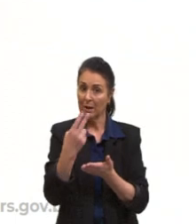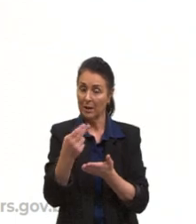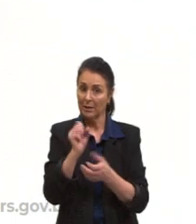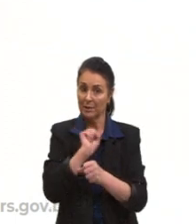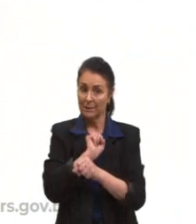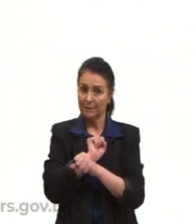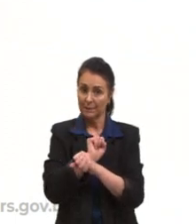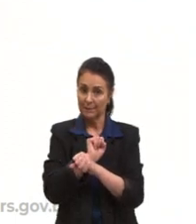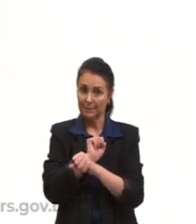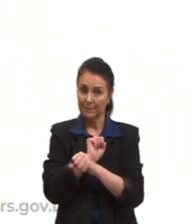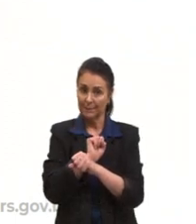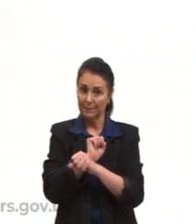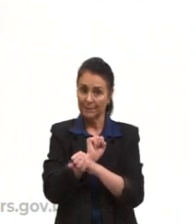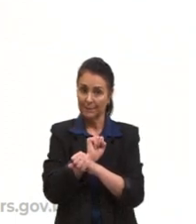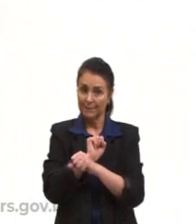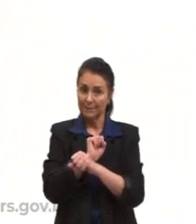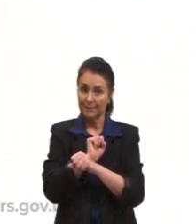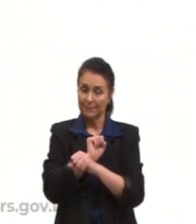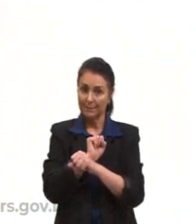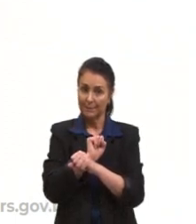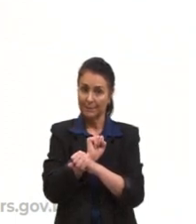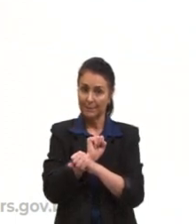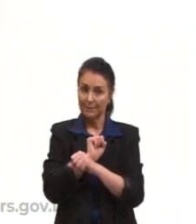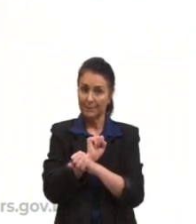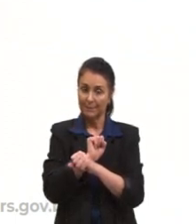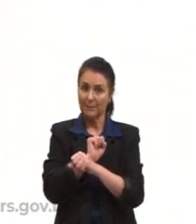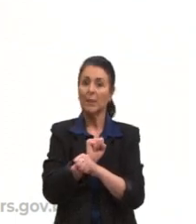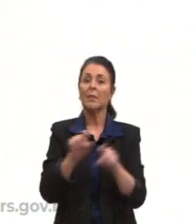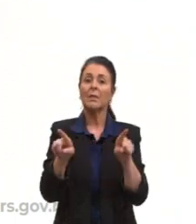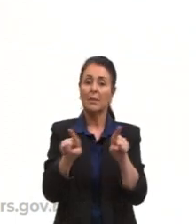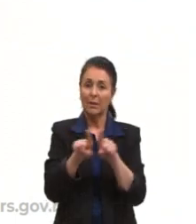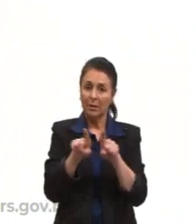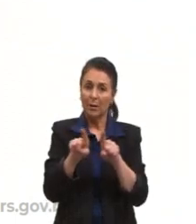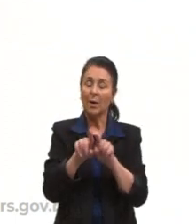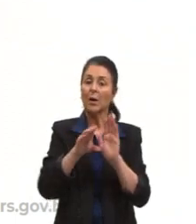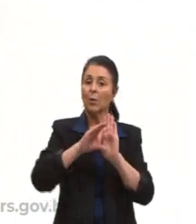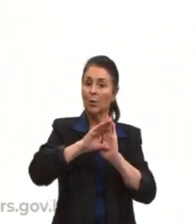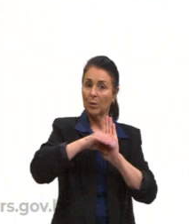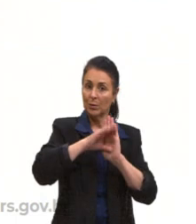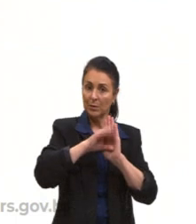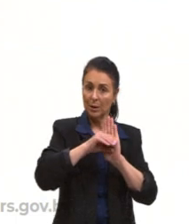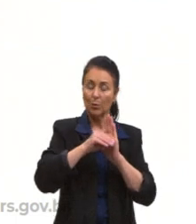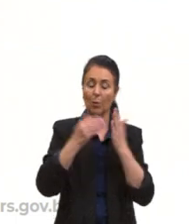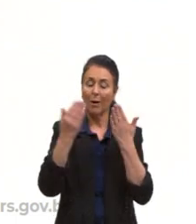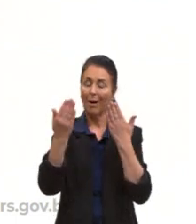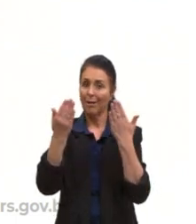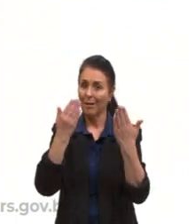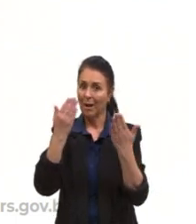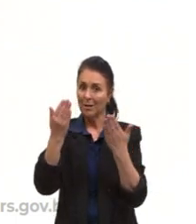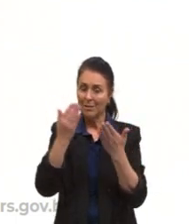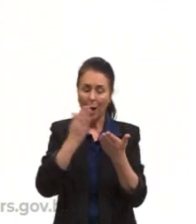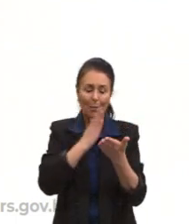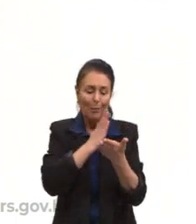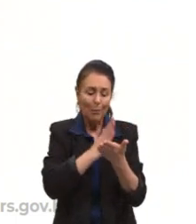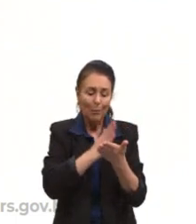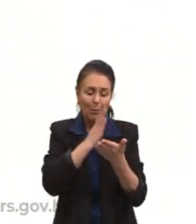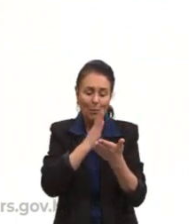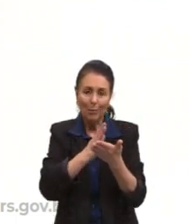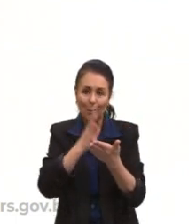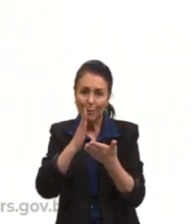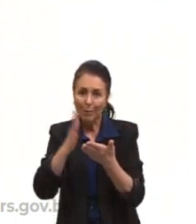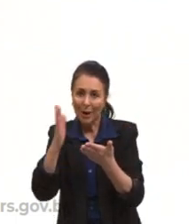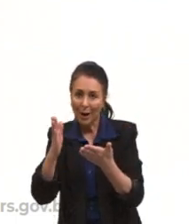ao favors with emphasis então também é um conceito Ok analisar passo a passo